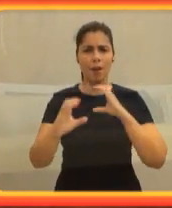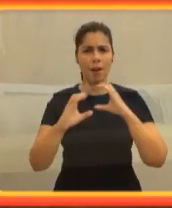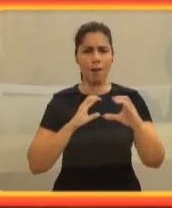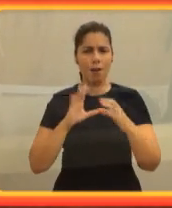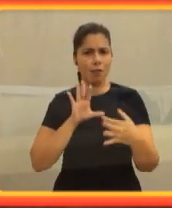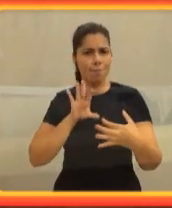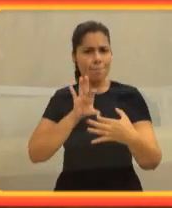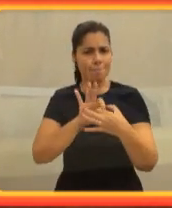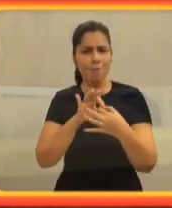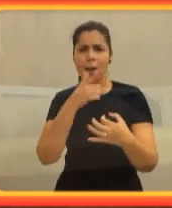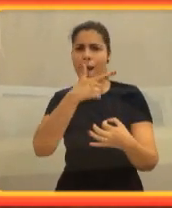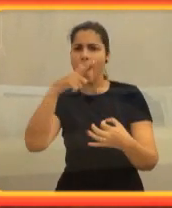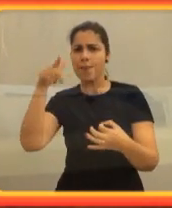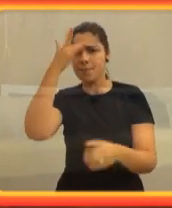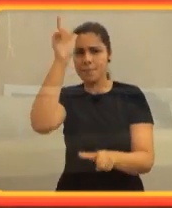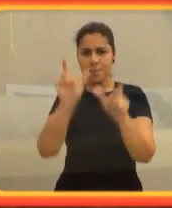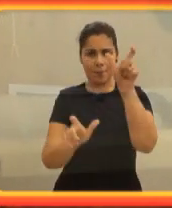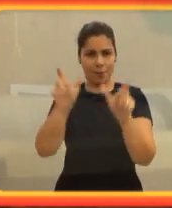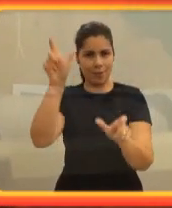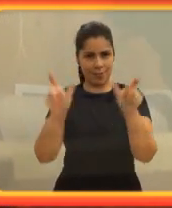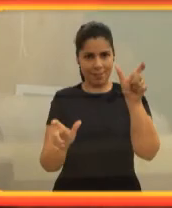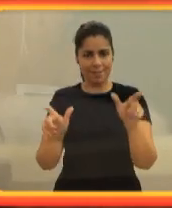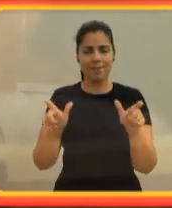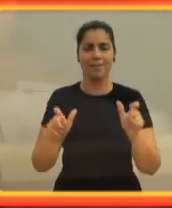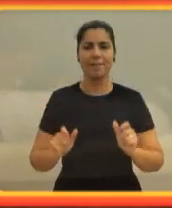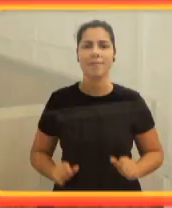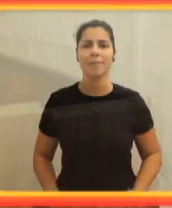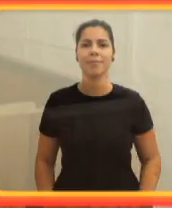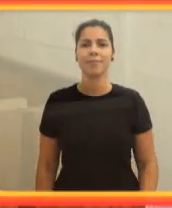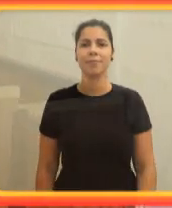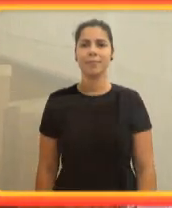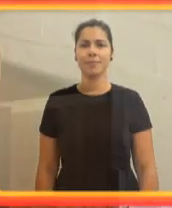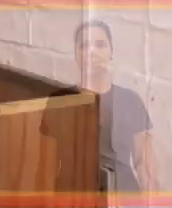podem estender essa comunicação e esse vínculo às outras pessoas.